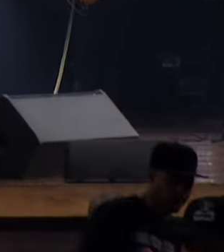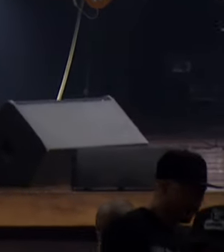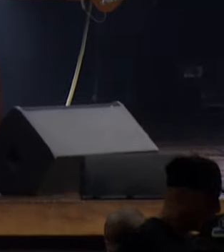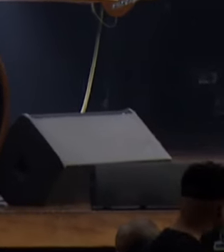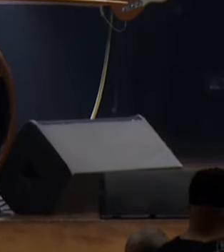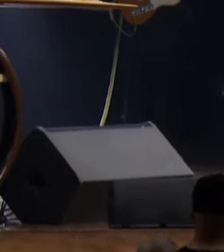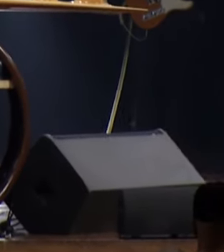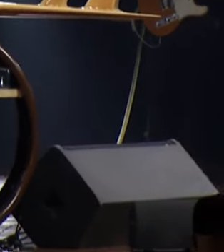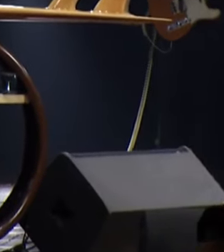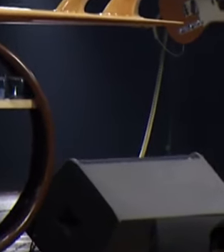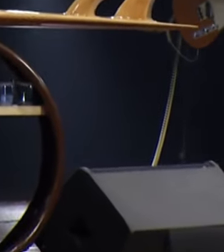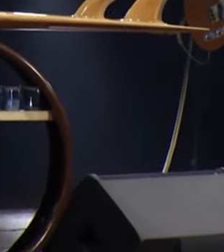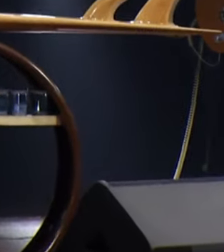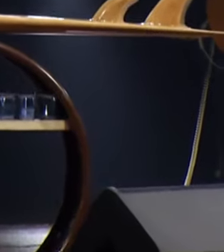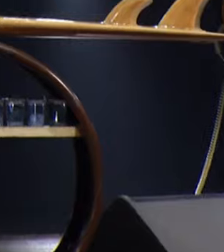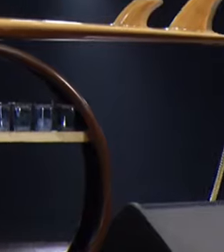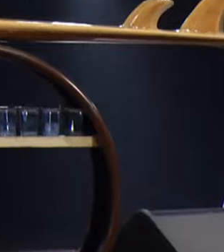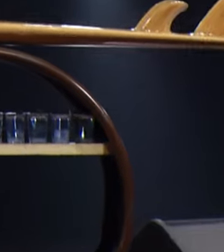Tudo bem, boa noite.